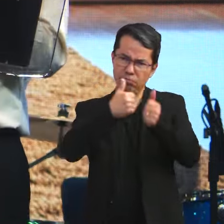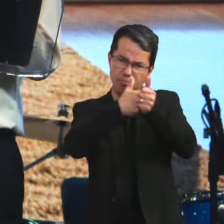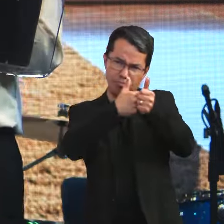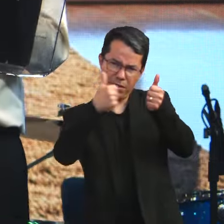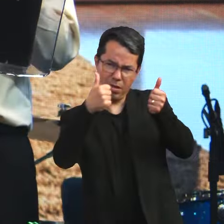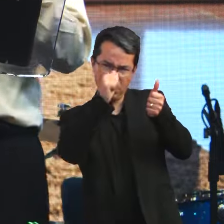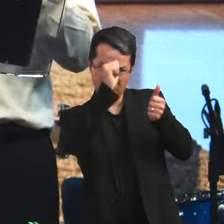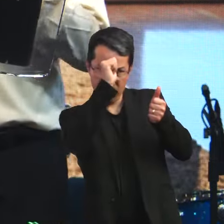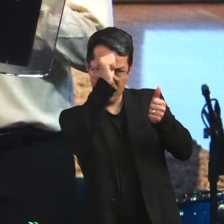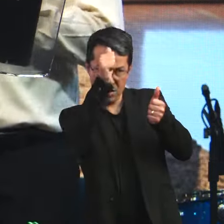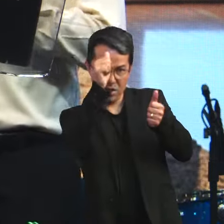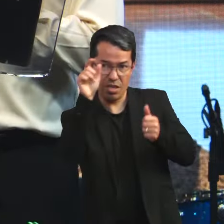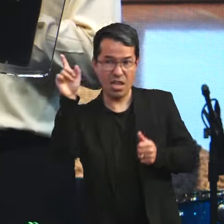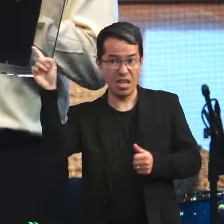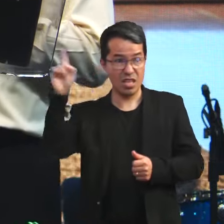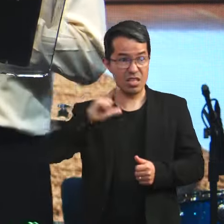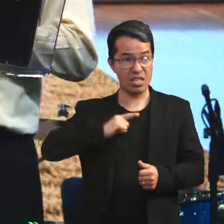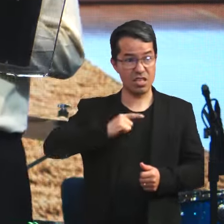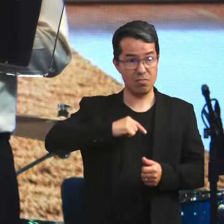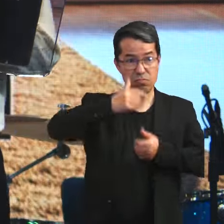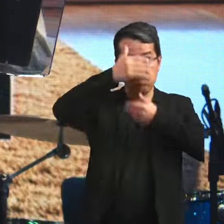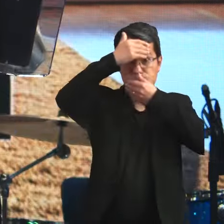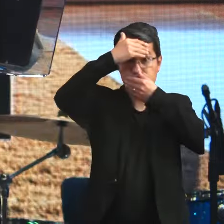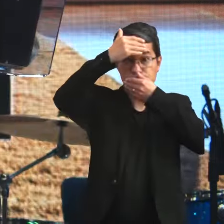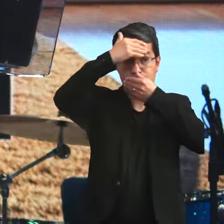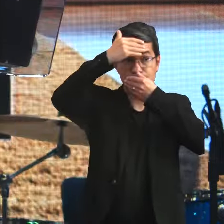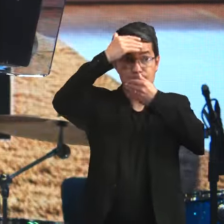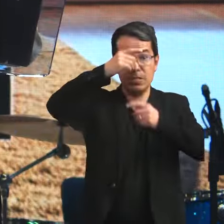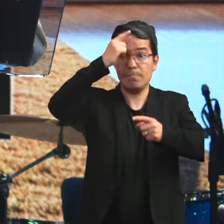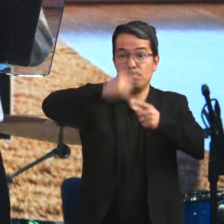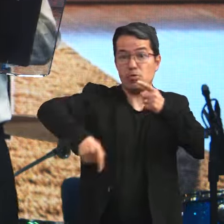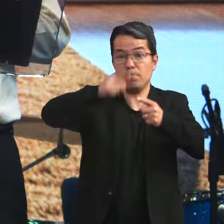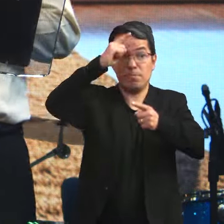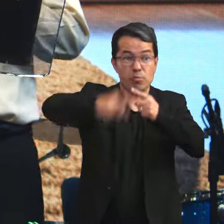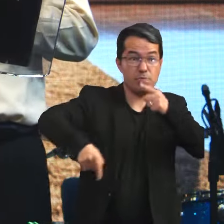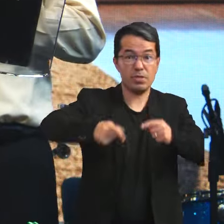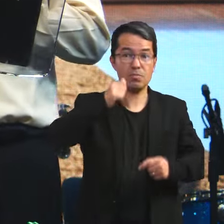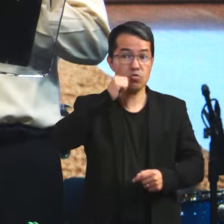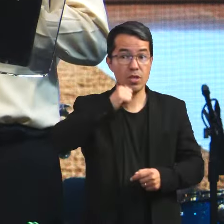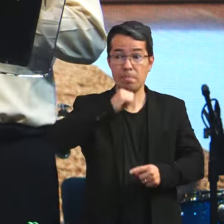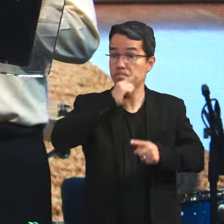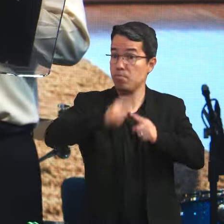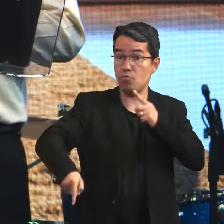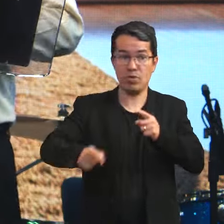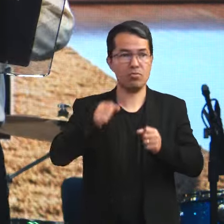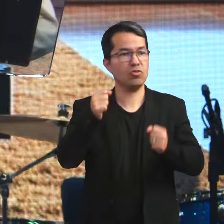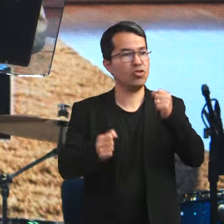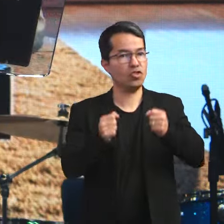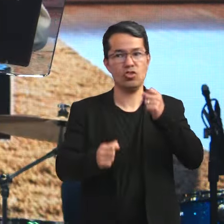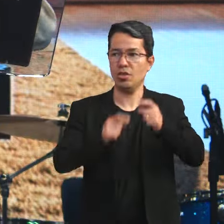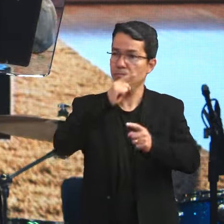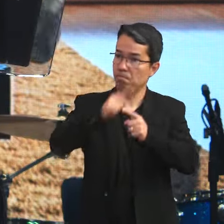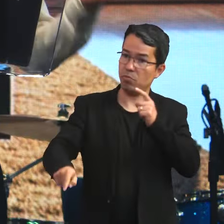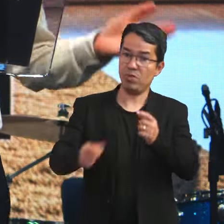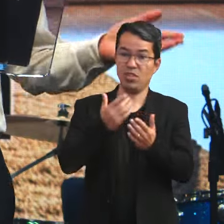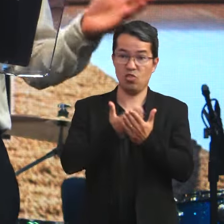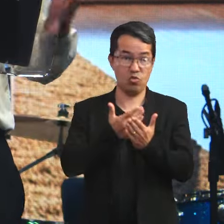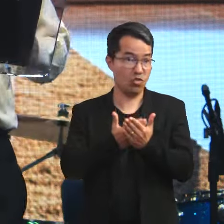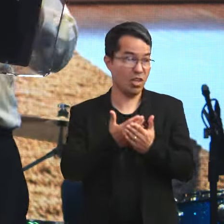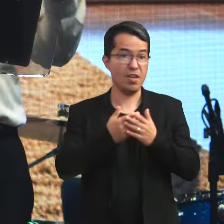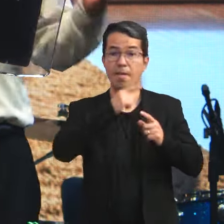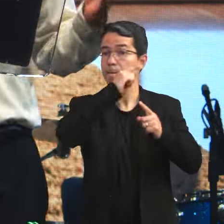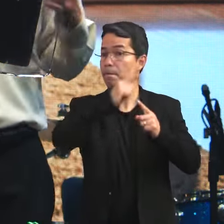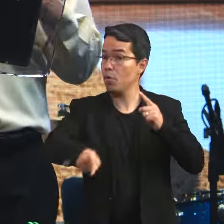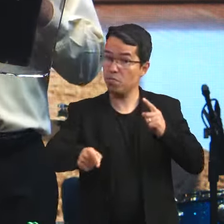paist contrada pores ela nceu numa zona num região controlada pelos tã ees